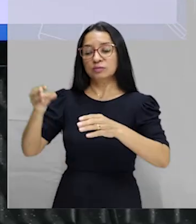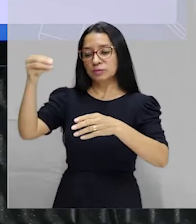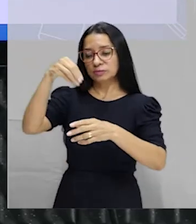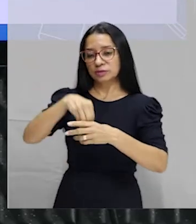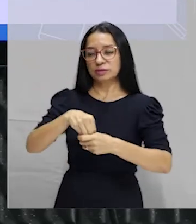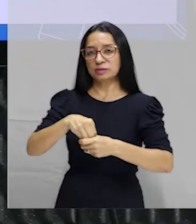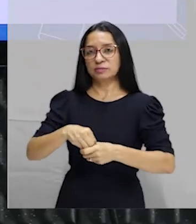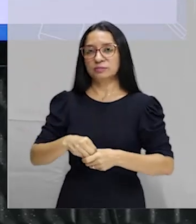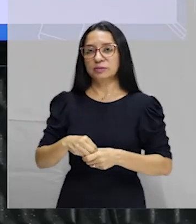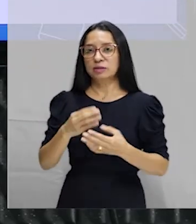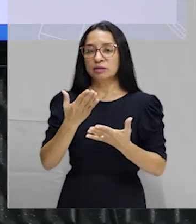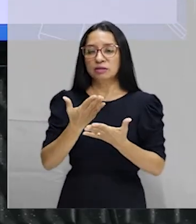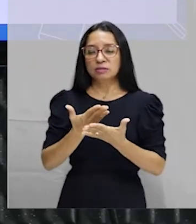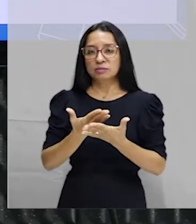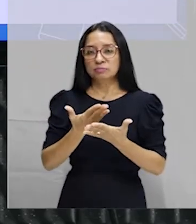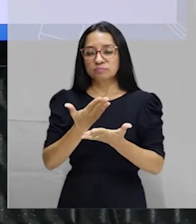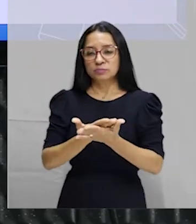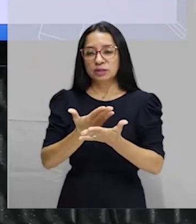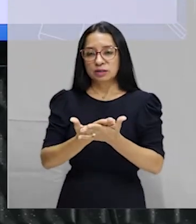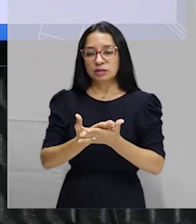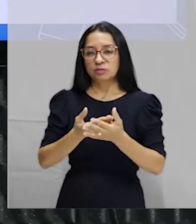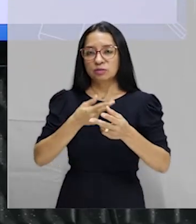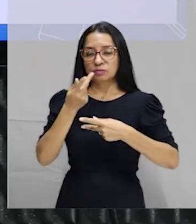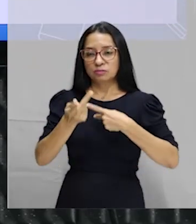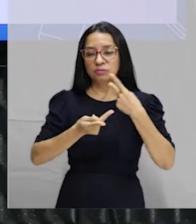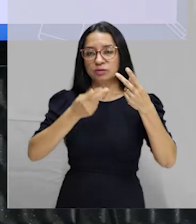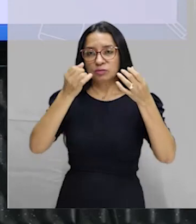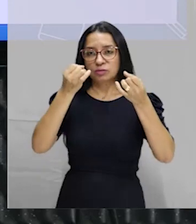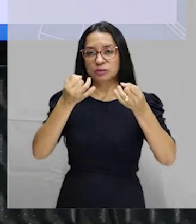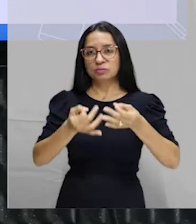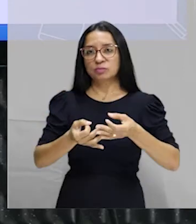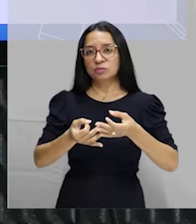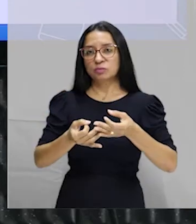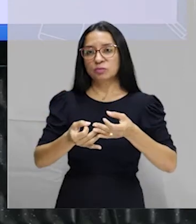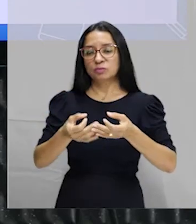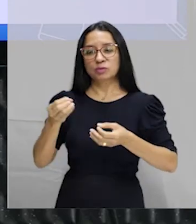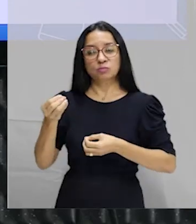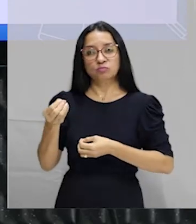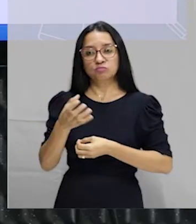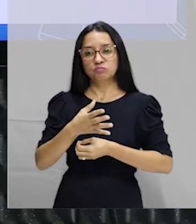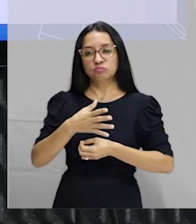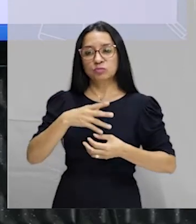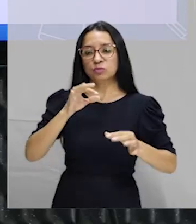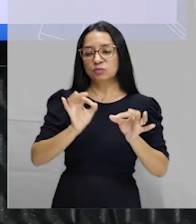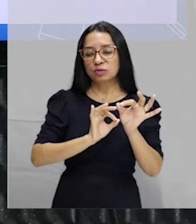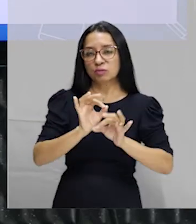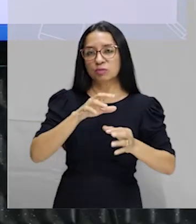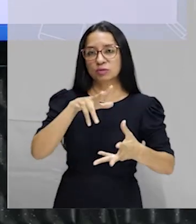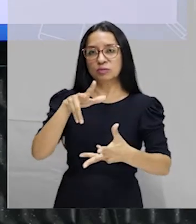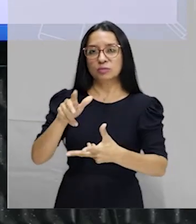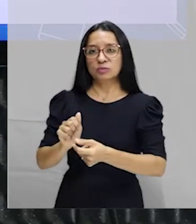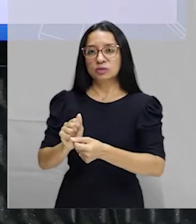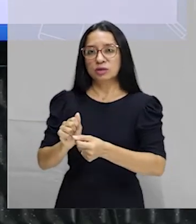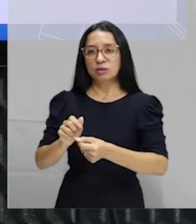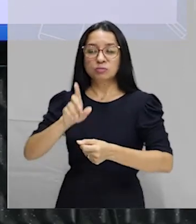ordem mundial, que os Estados Unidos eles são a principal potência mundial, né, do mundo, porque eles geram uma influência não apenas no